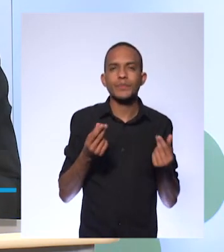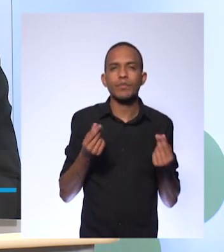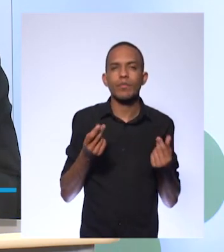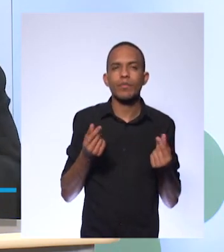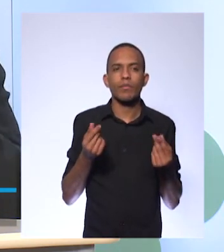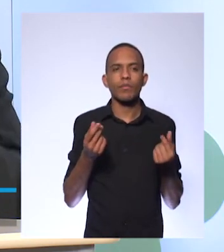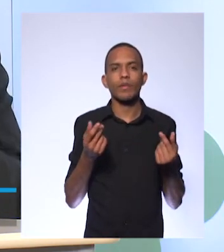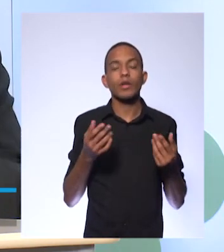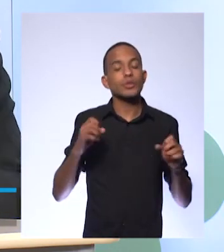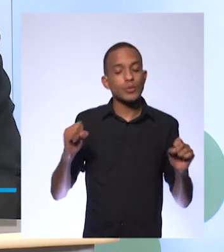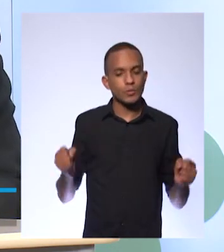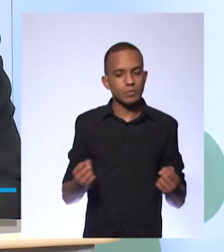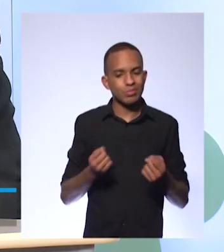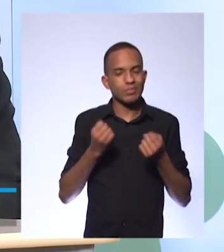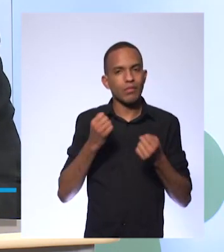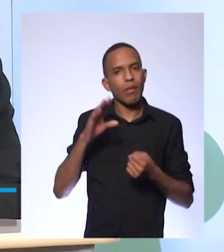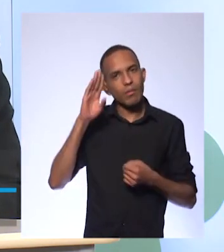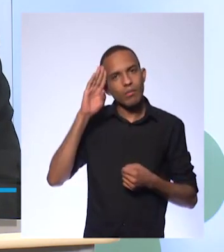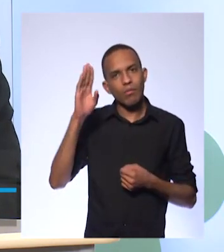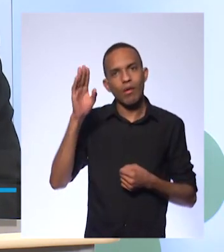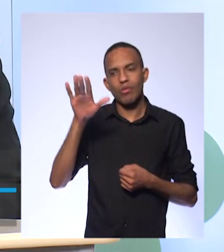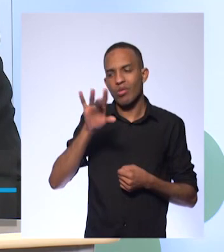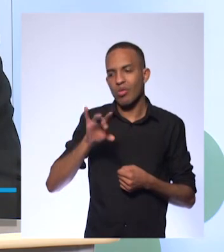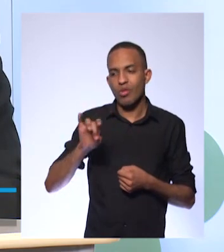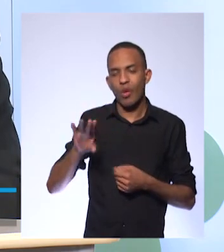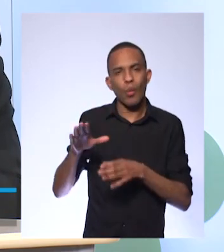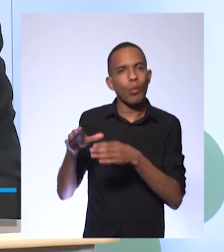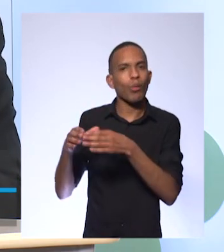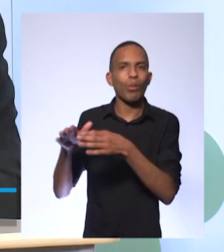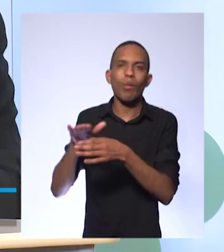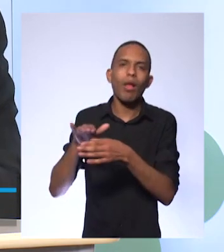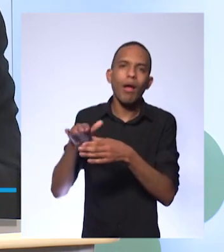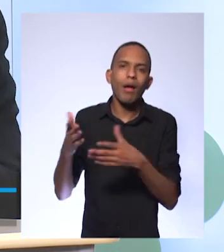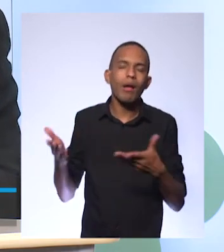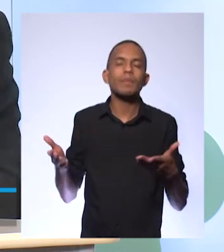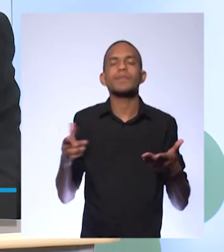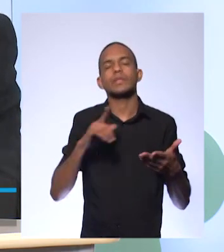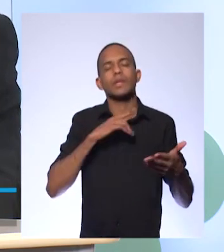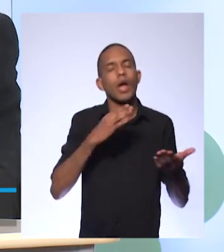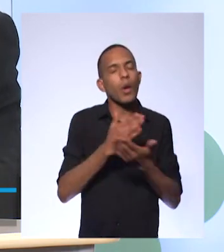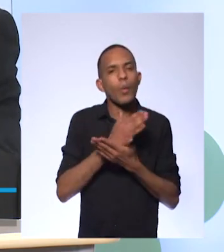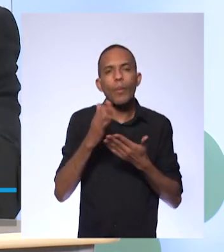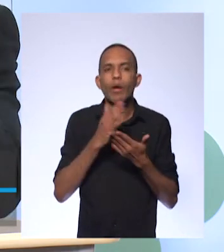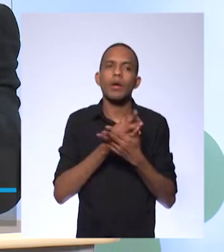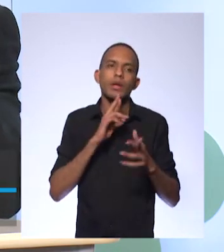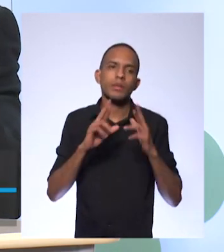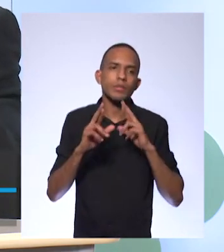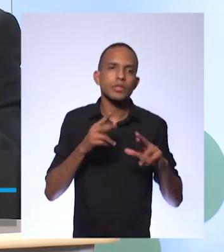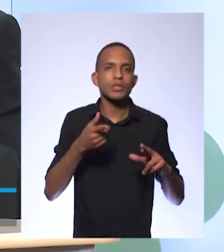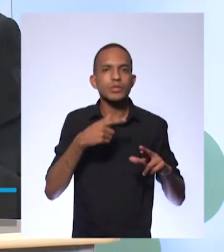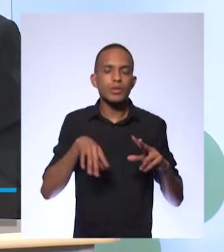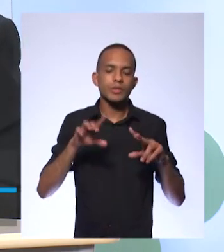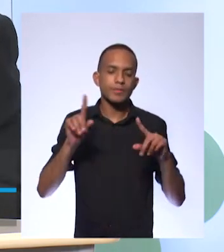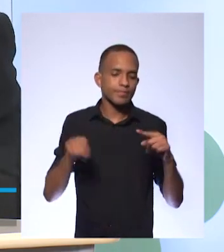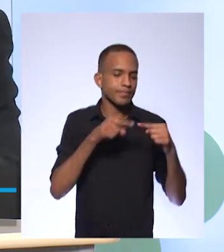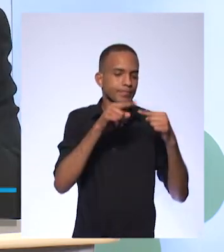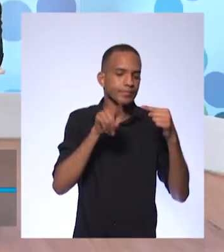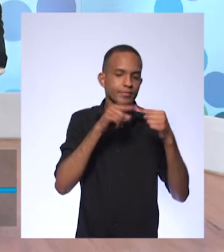vamos dizer assim, do poder centralizador. Ou seja, eles vão colocando algumas respostas que a gente vai fazendo o link e